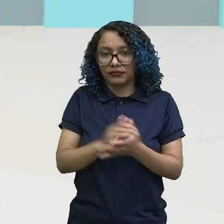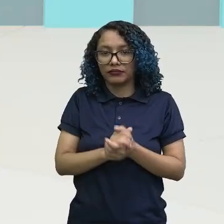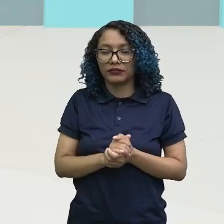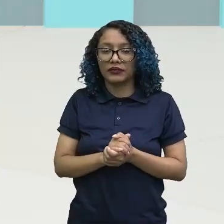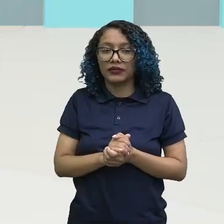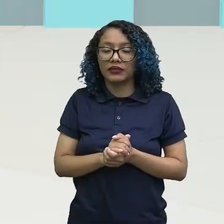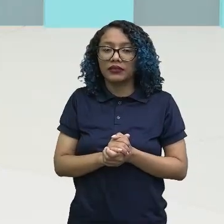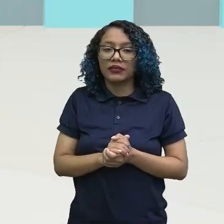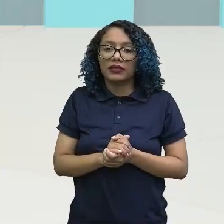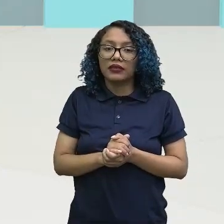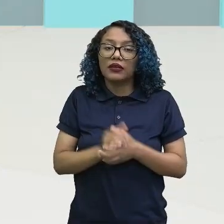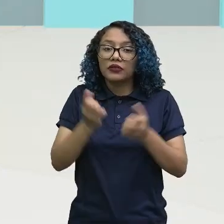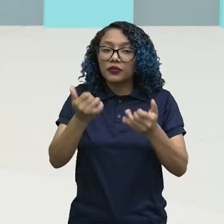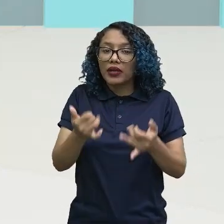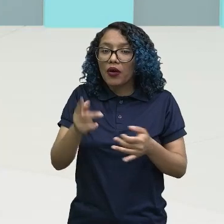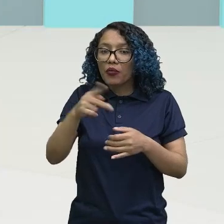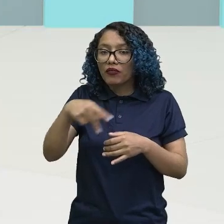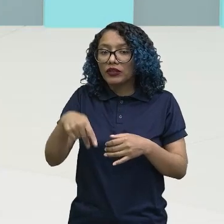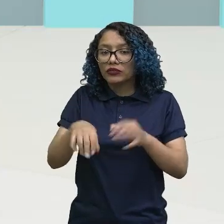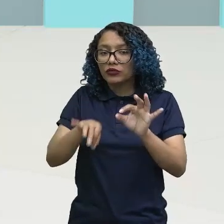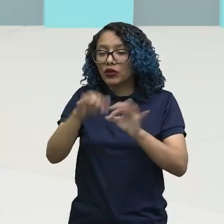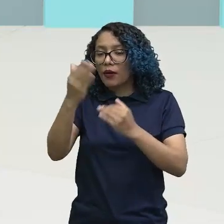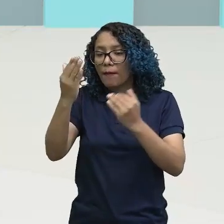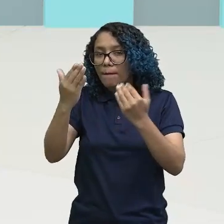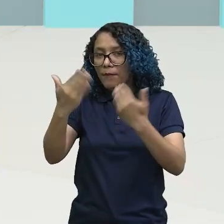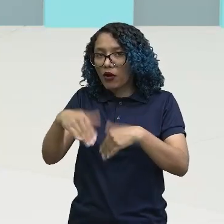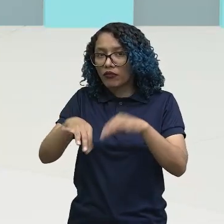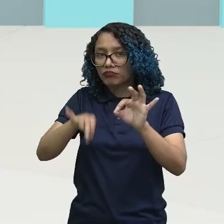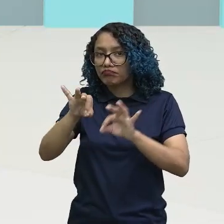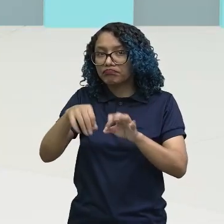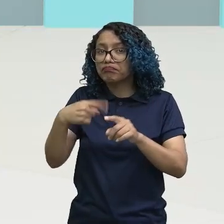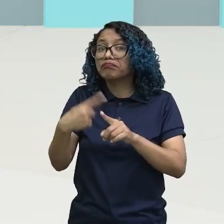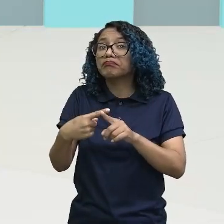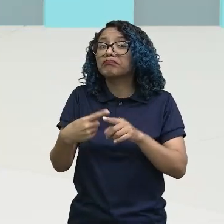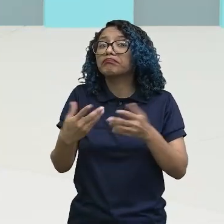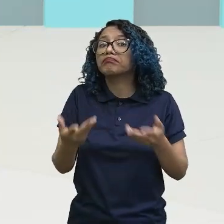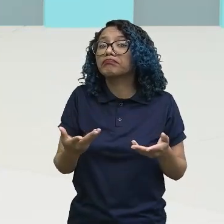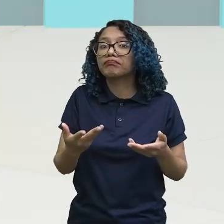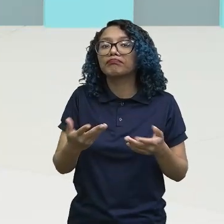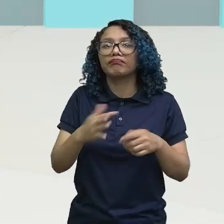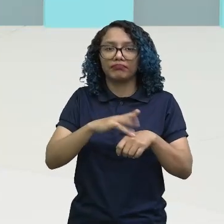não elaborou a prova. Então, observe que para cada conjunção,